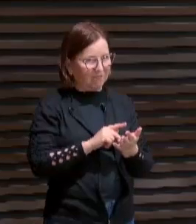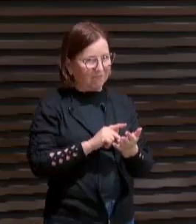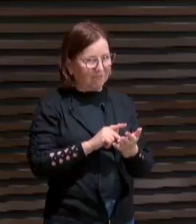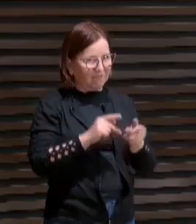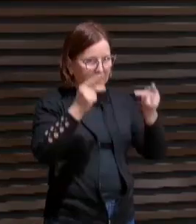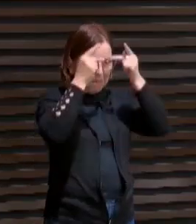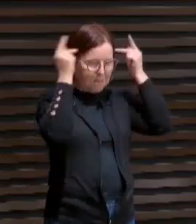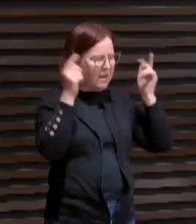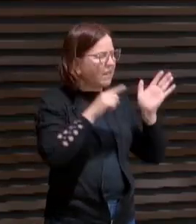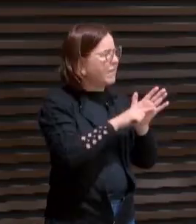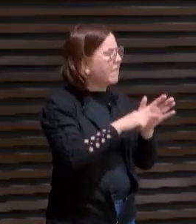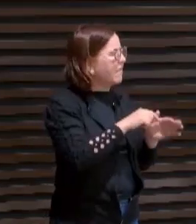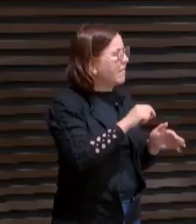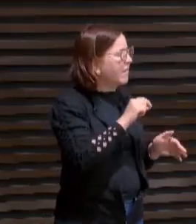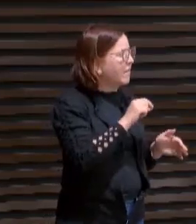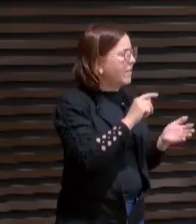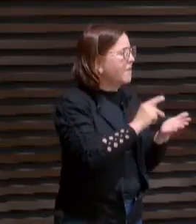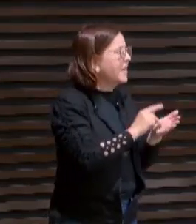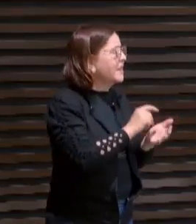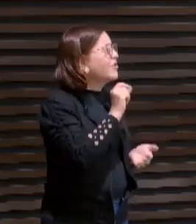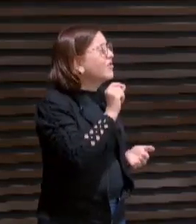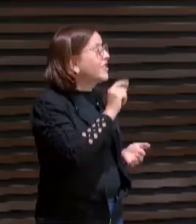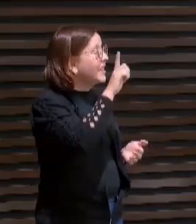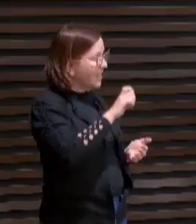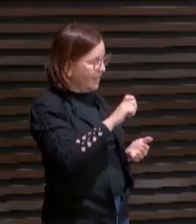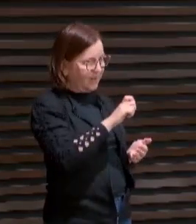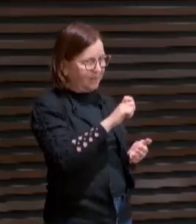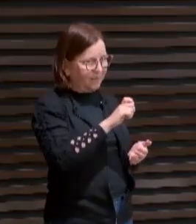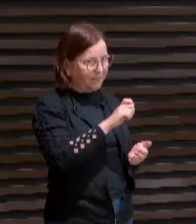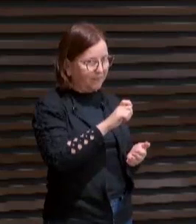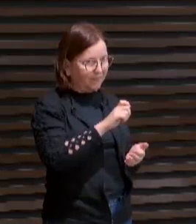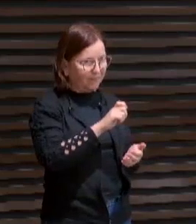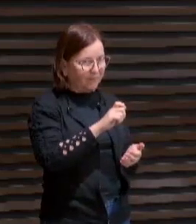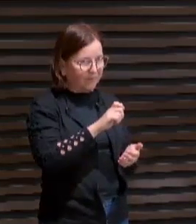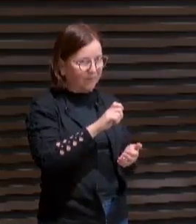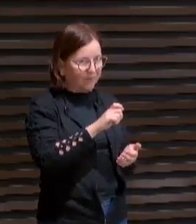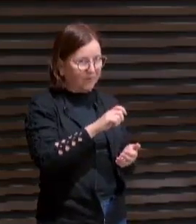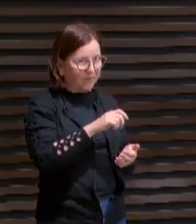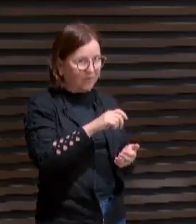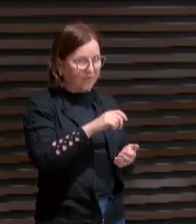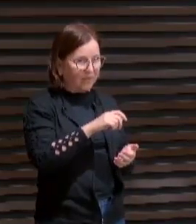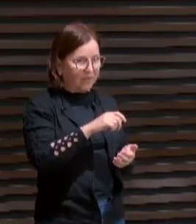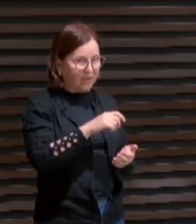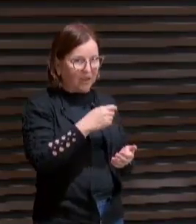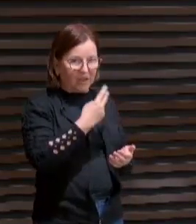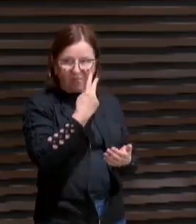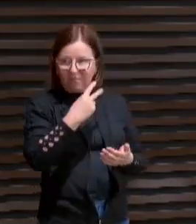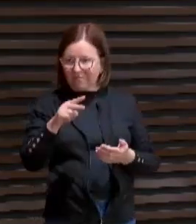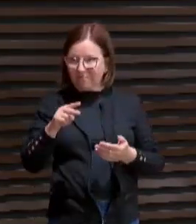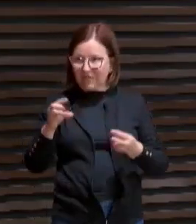Perguntou-lhe Pilatos: que é a verdade? Tendo dito isto, voltou aos judeus e lhes